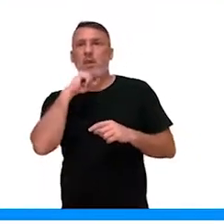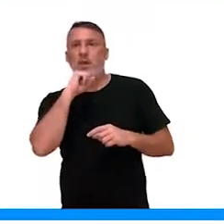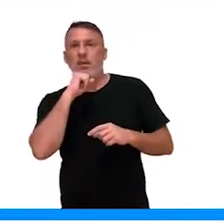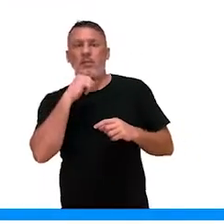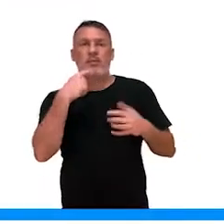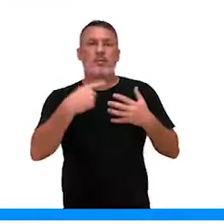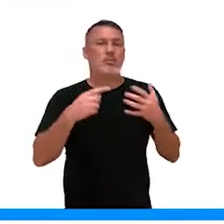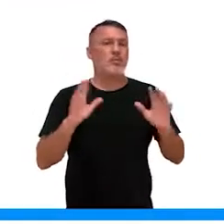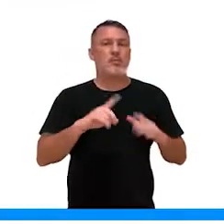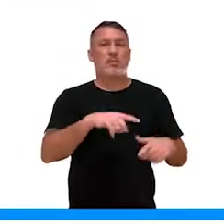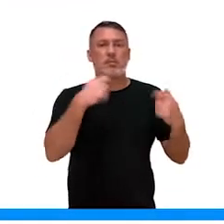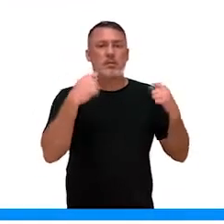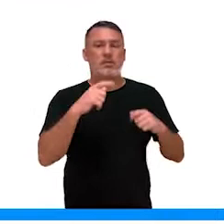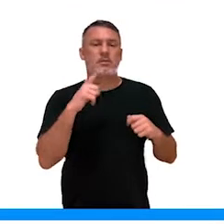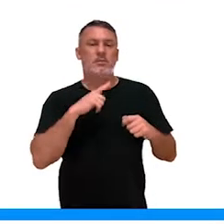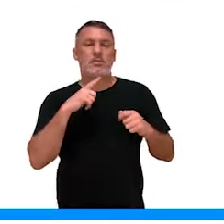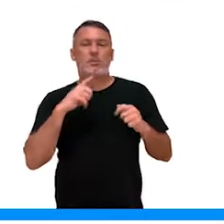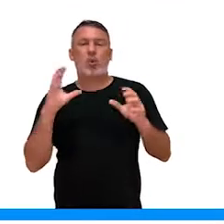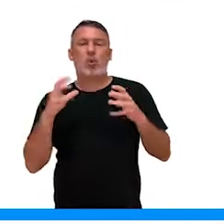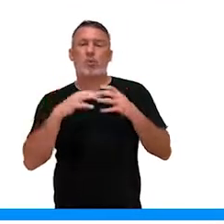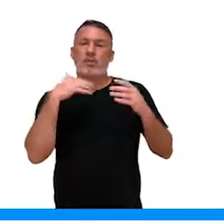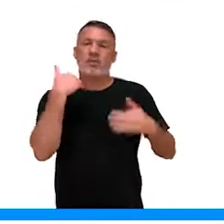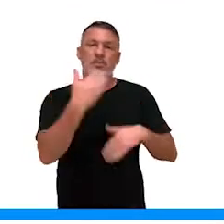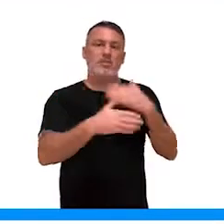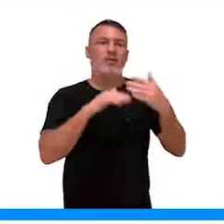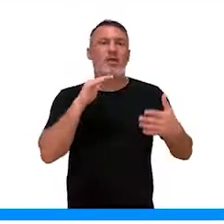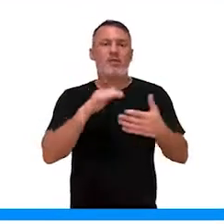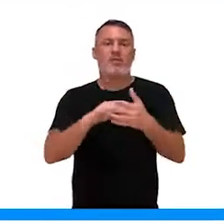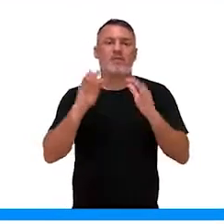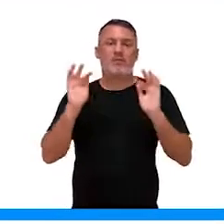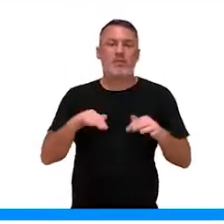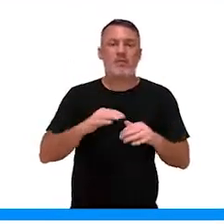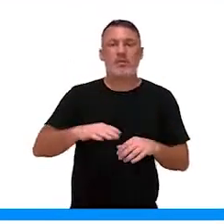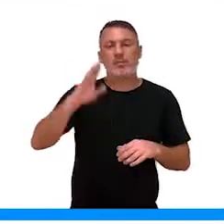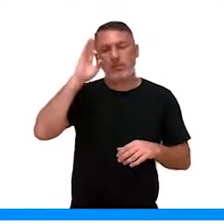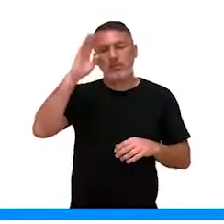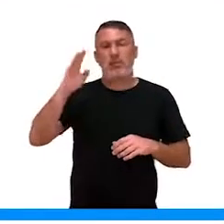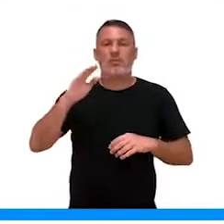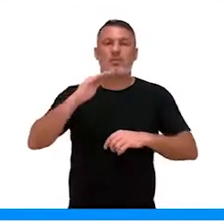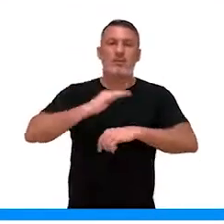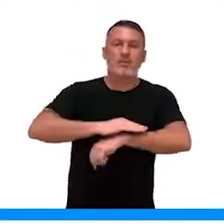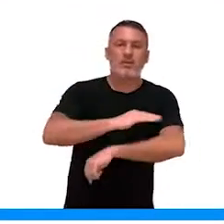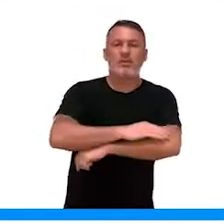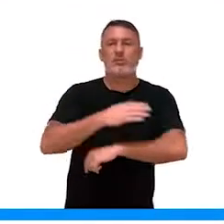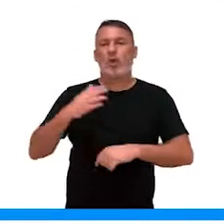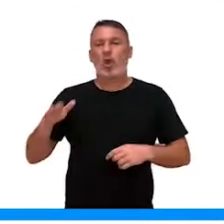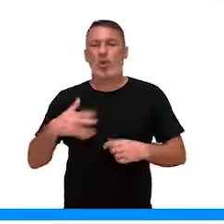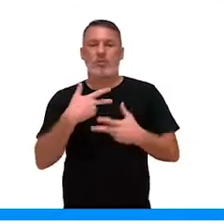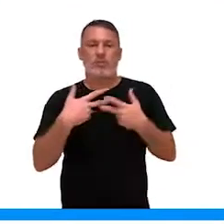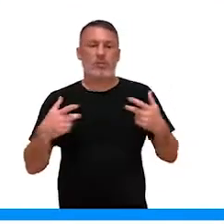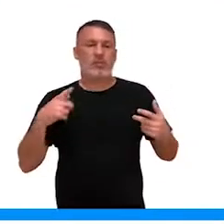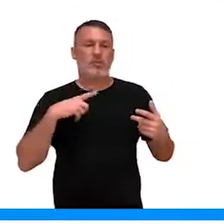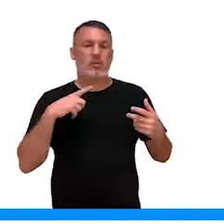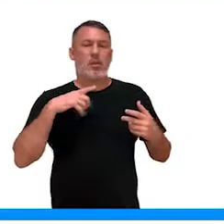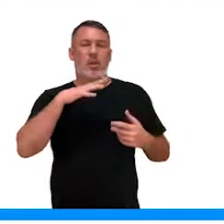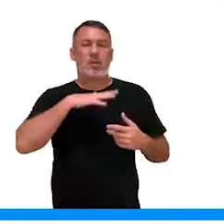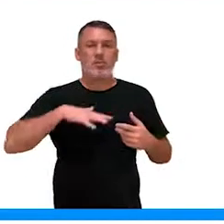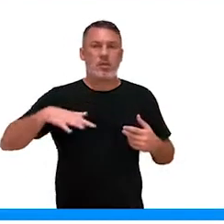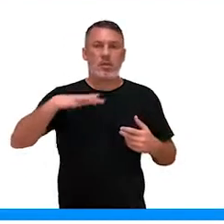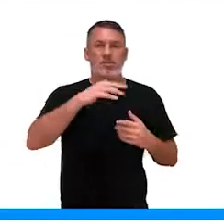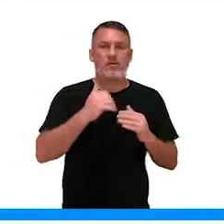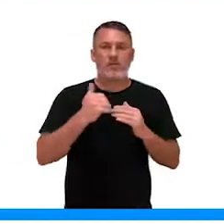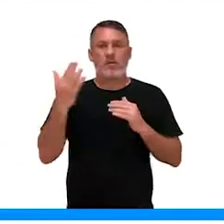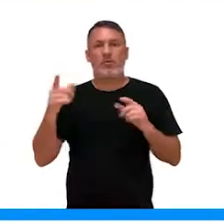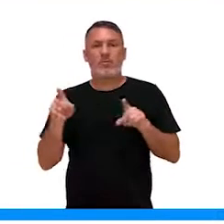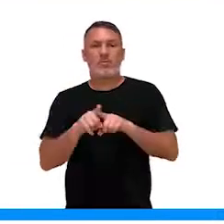de nutriente da mãe. Então ele precisa disso para manter o seu desenvolvimento até o final. Principalmente répteis e aves, que colocam